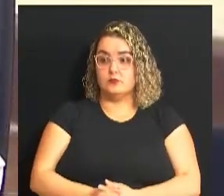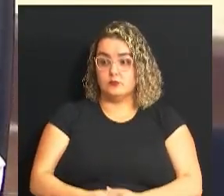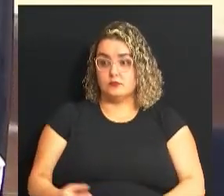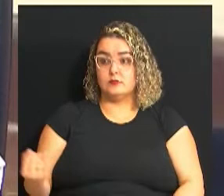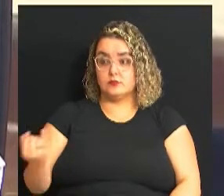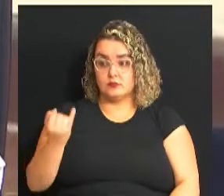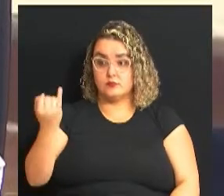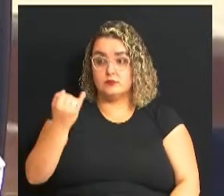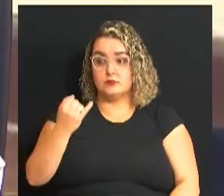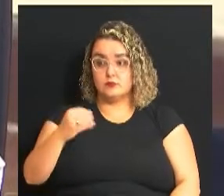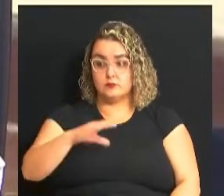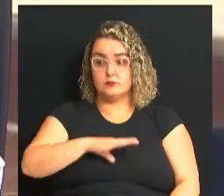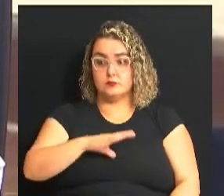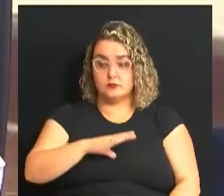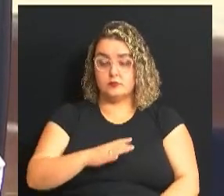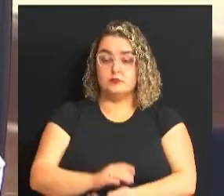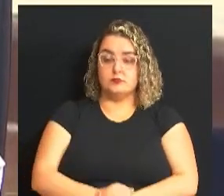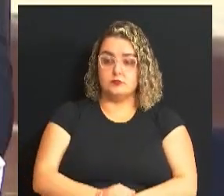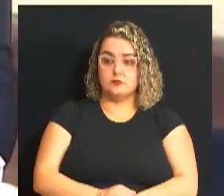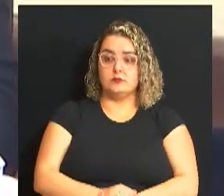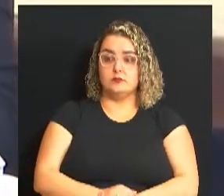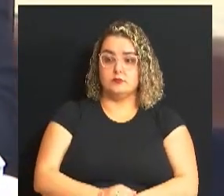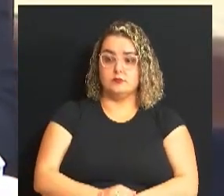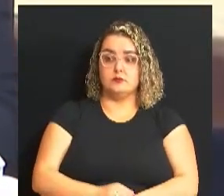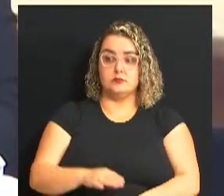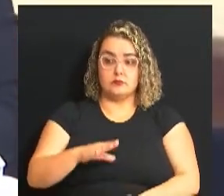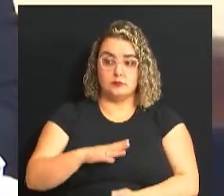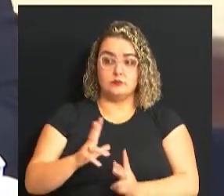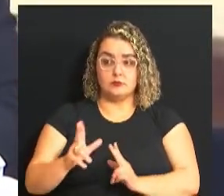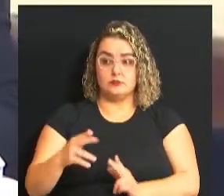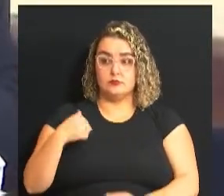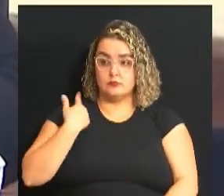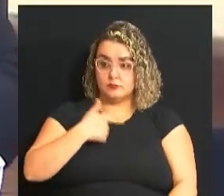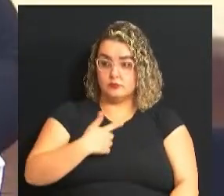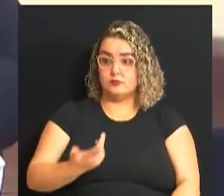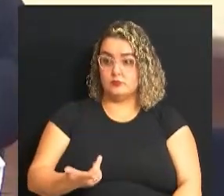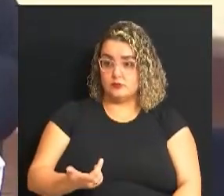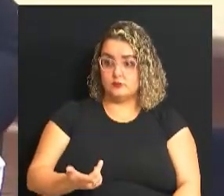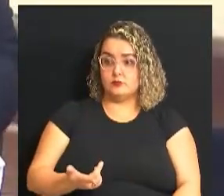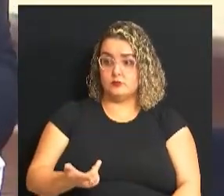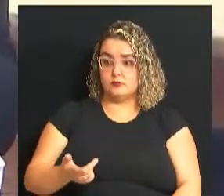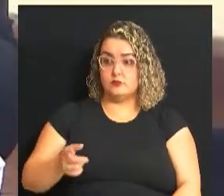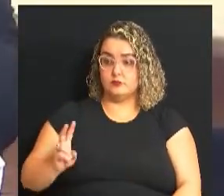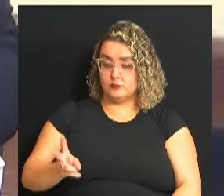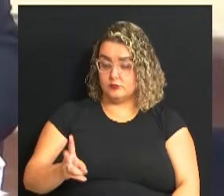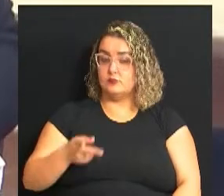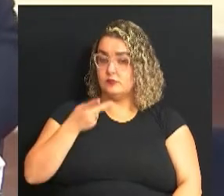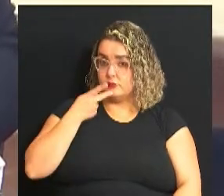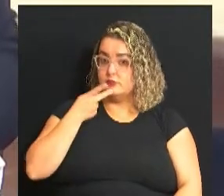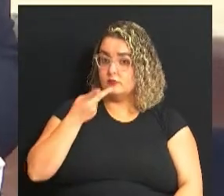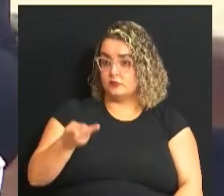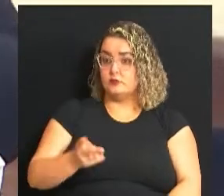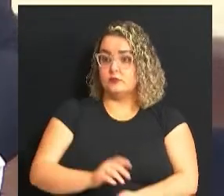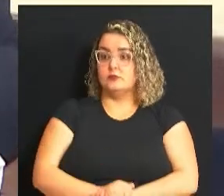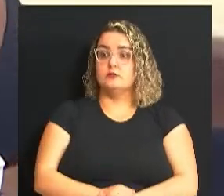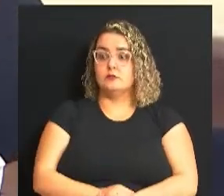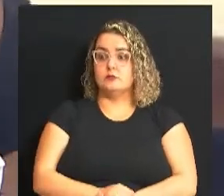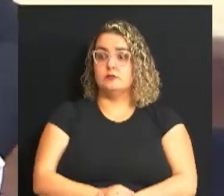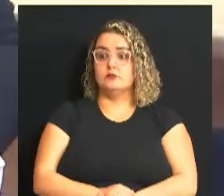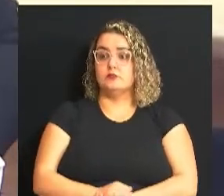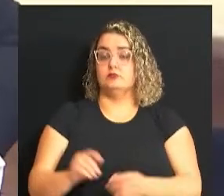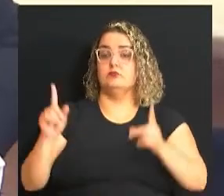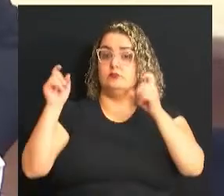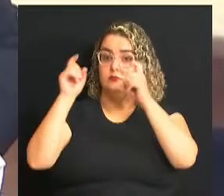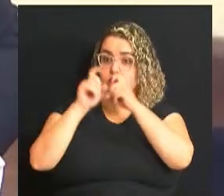para a cidade, né? Uma cidade como a nossa, como a gente tem sempre, faz sempre questão de falar da